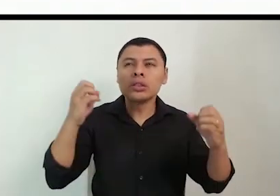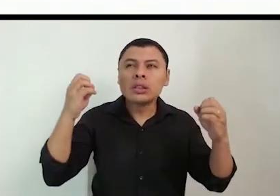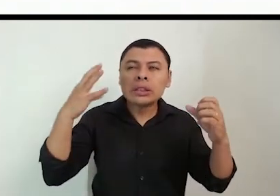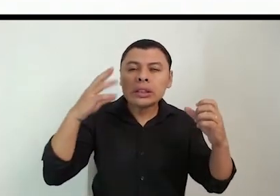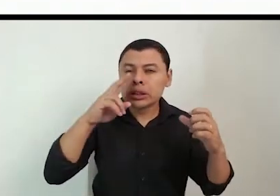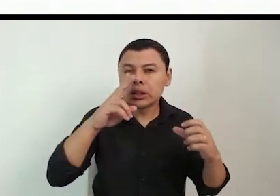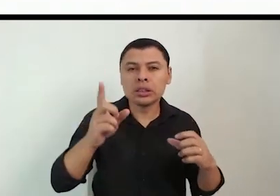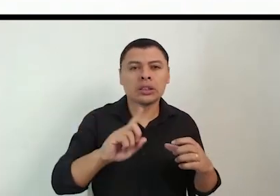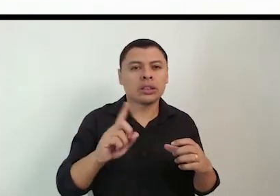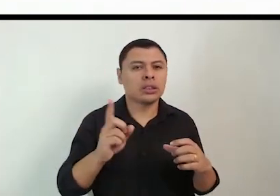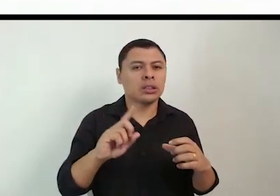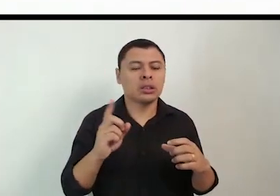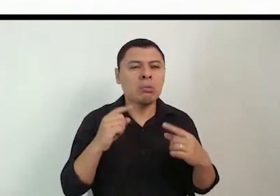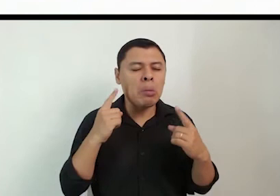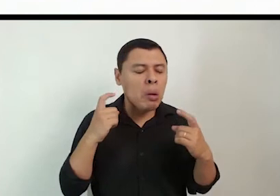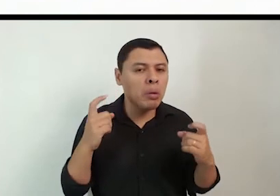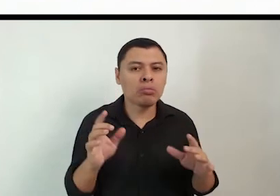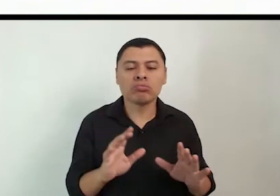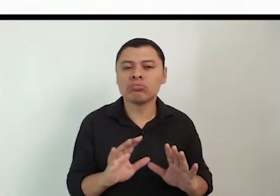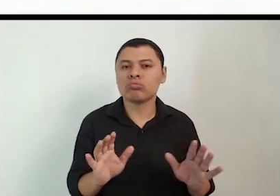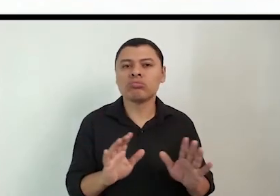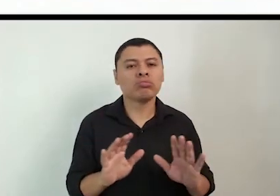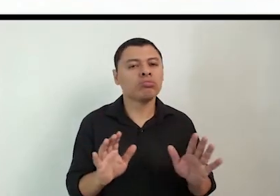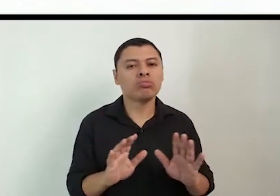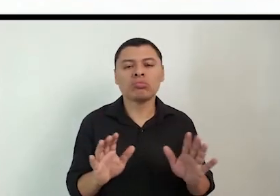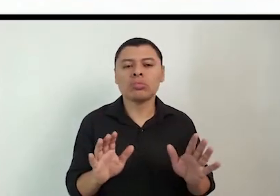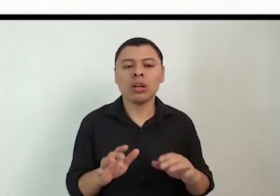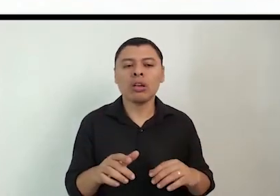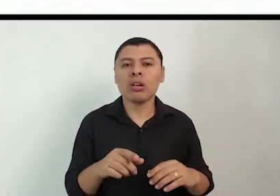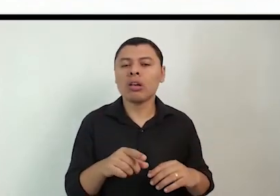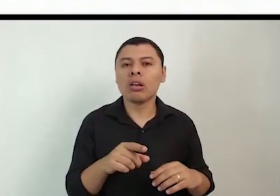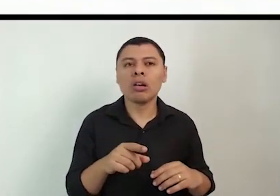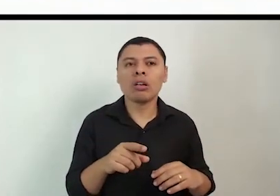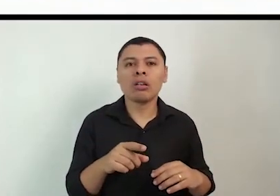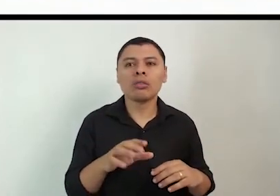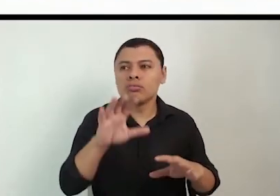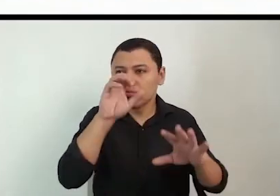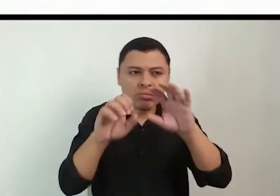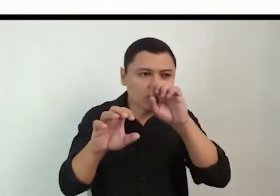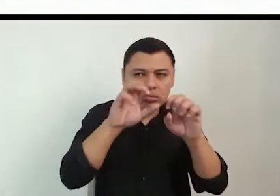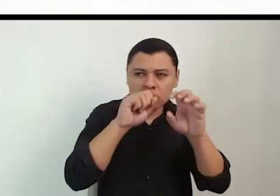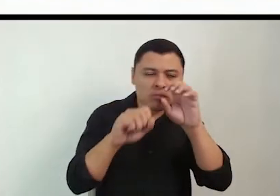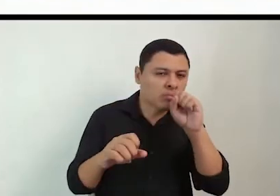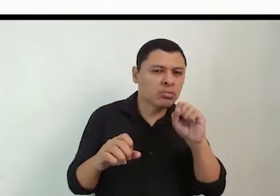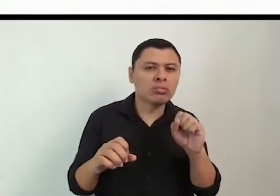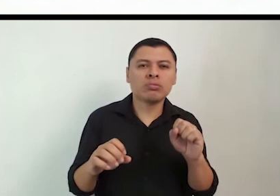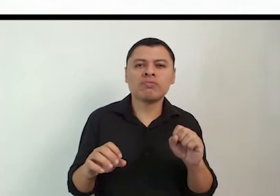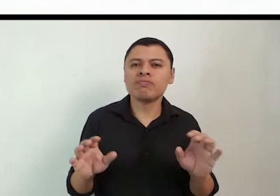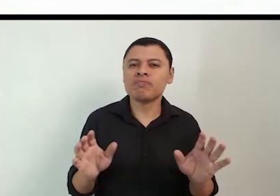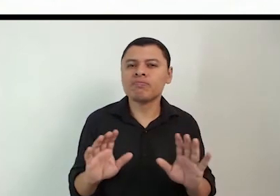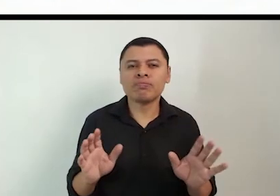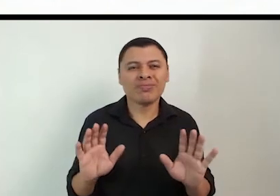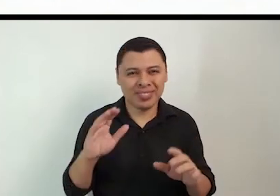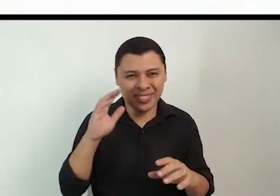que não seja muito barulhento, que não tenha muitos cheiros, que não